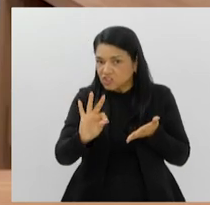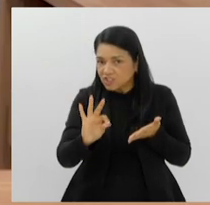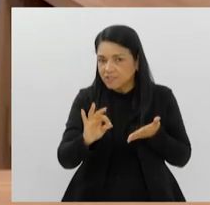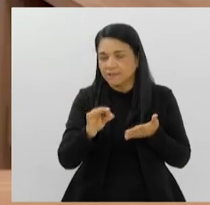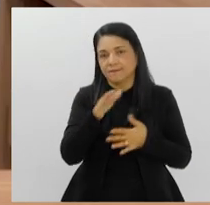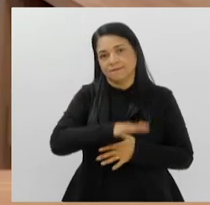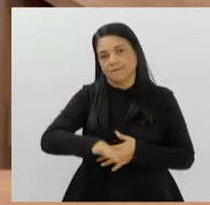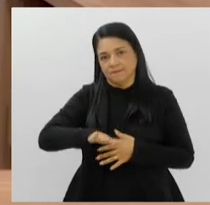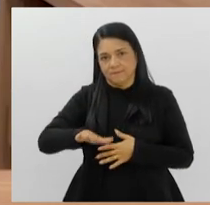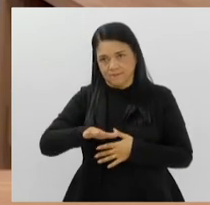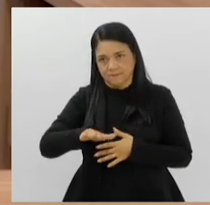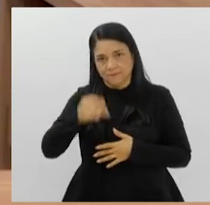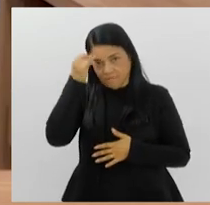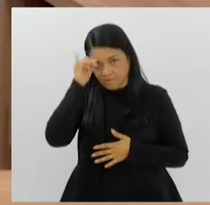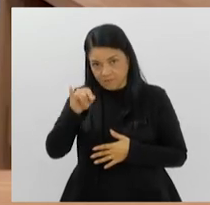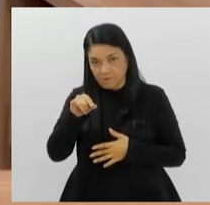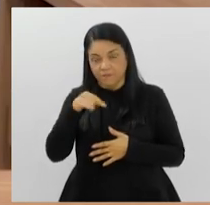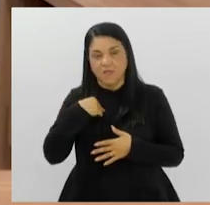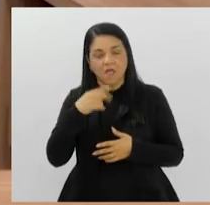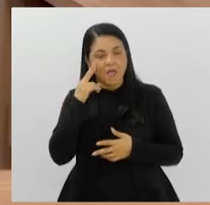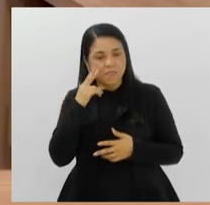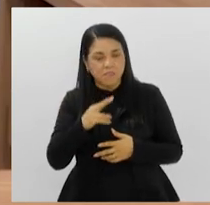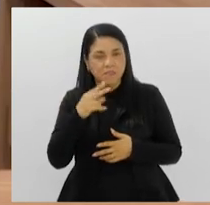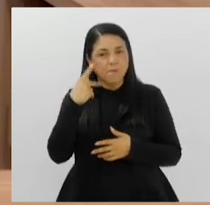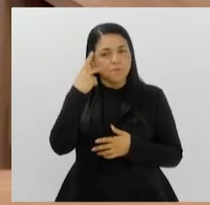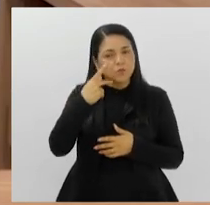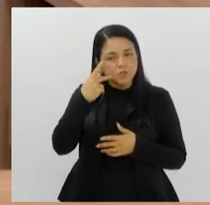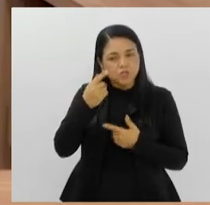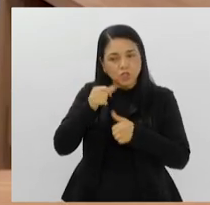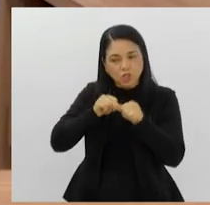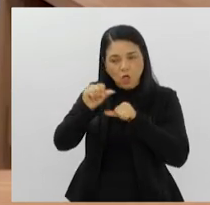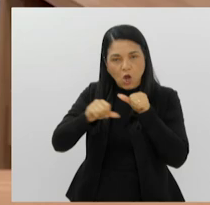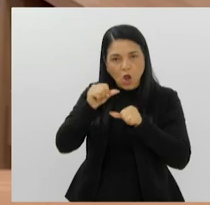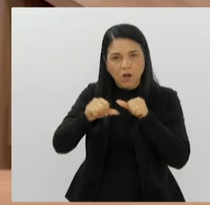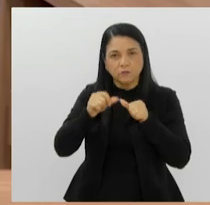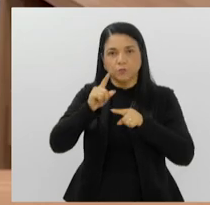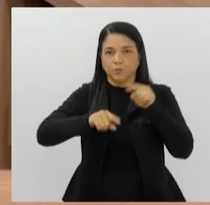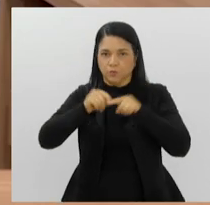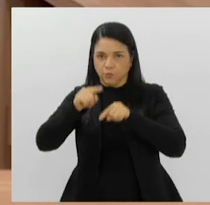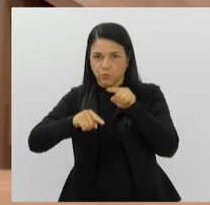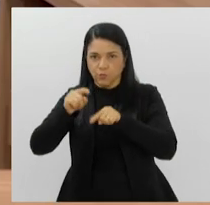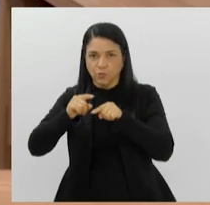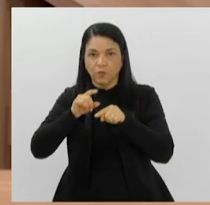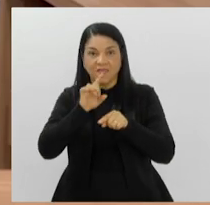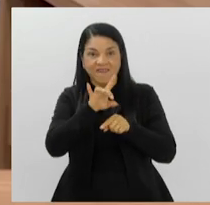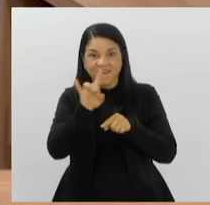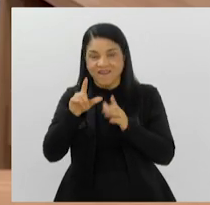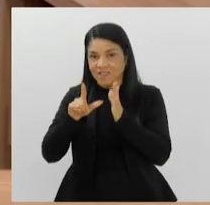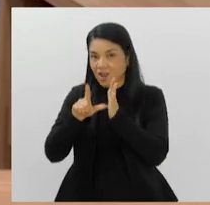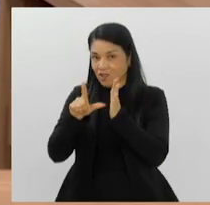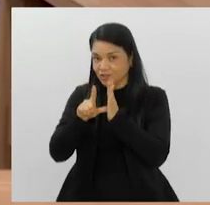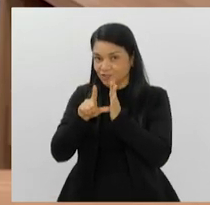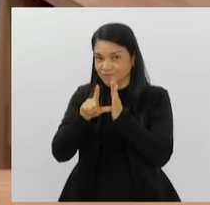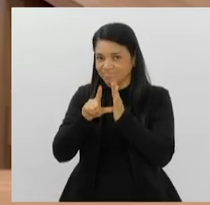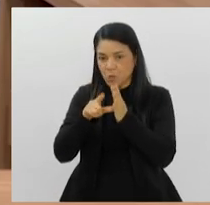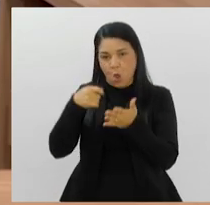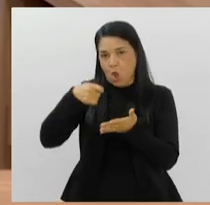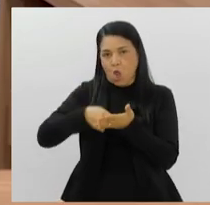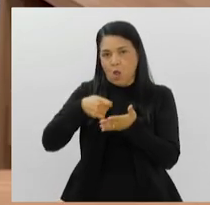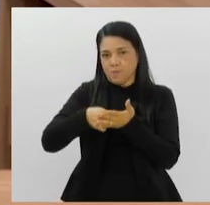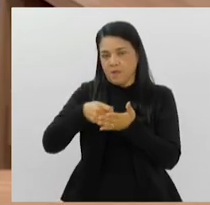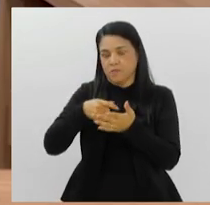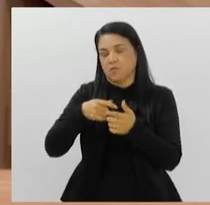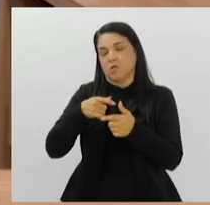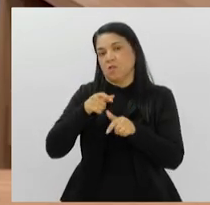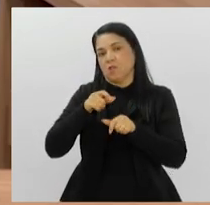alergias às crianças. Fique atento à política de troca de cada loja. Os estabelecimentos não são obrigados a trocar produtos